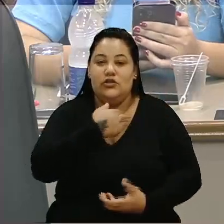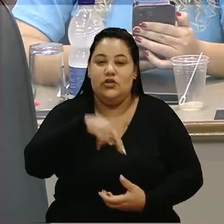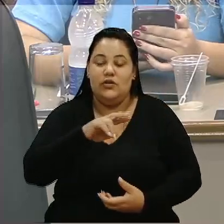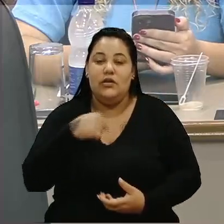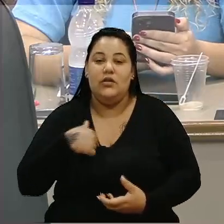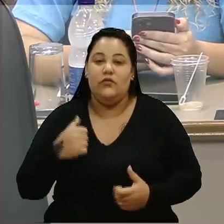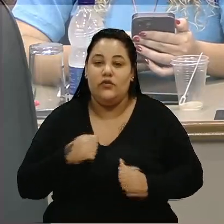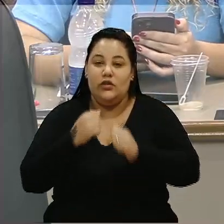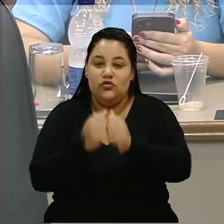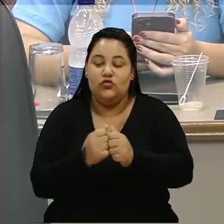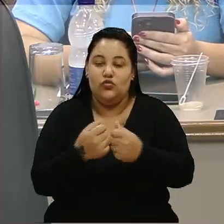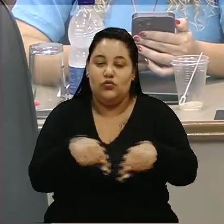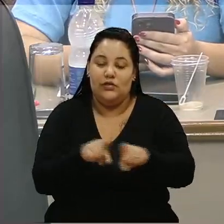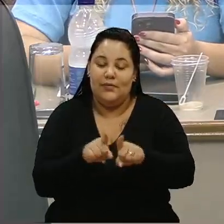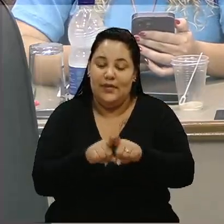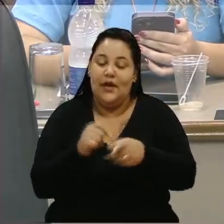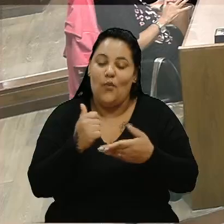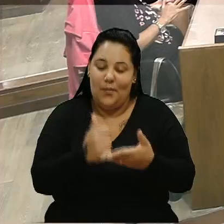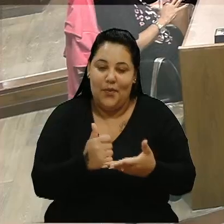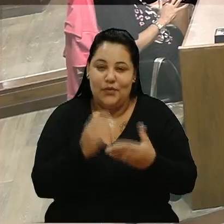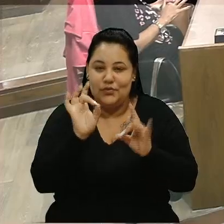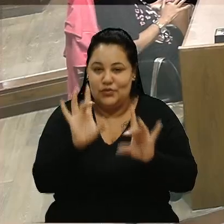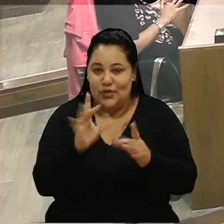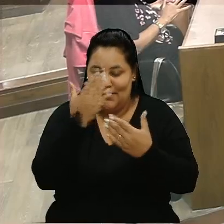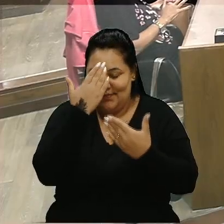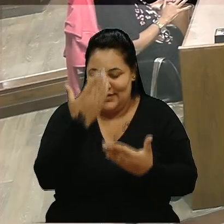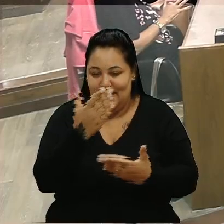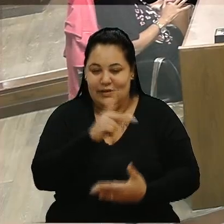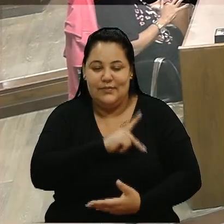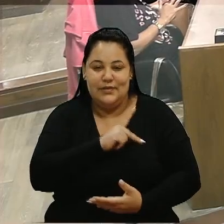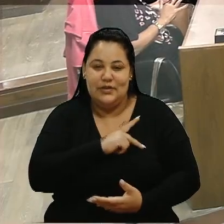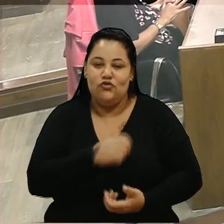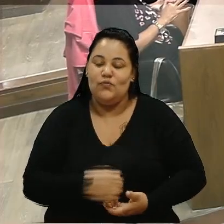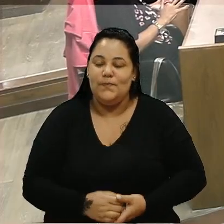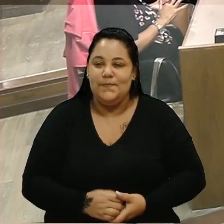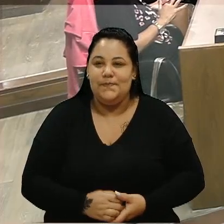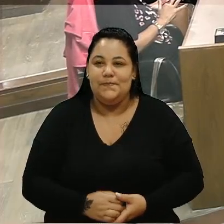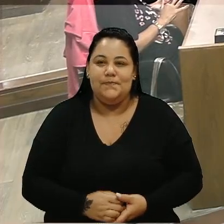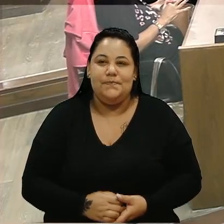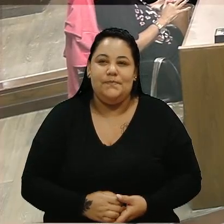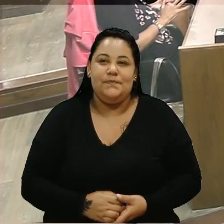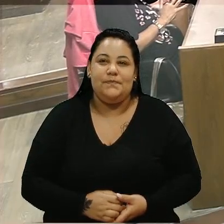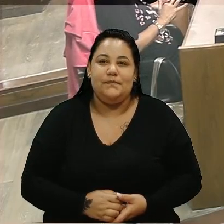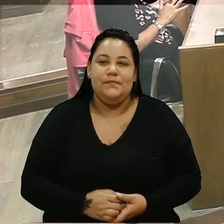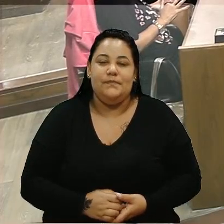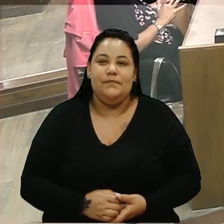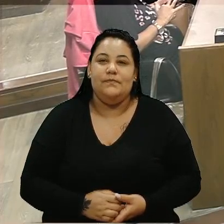junto com o senhor no que for preciso. Era isso, senhor presidente. Muito obrigado. Obrigado, vereador. Com a palavra, vereador